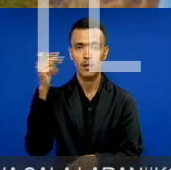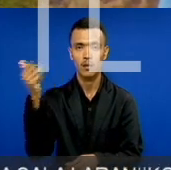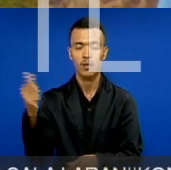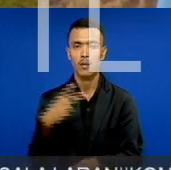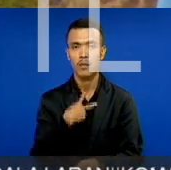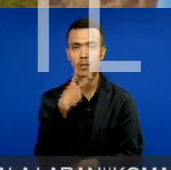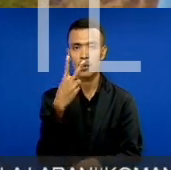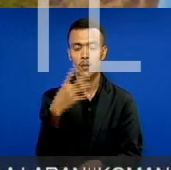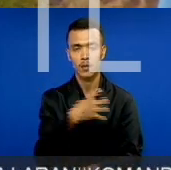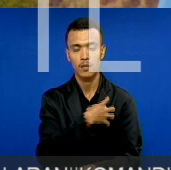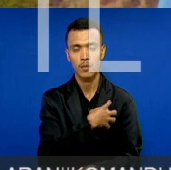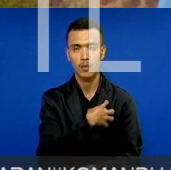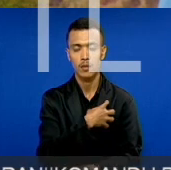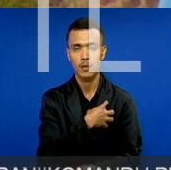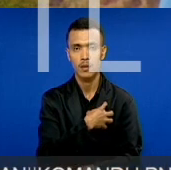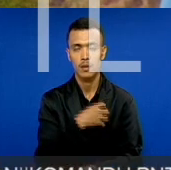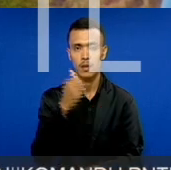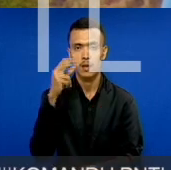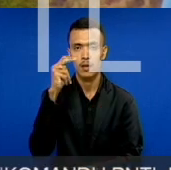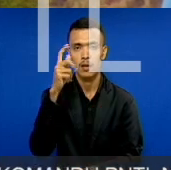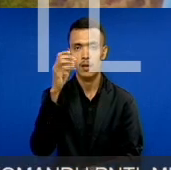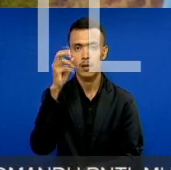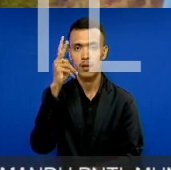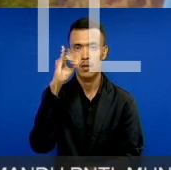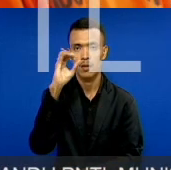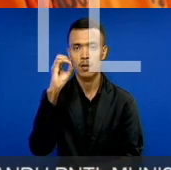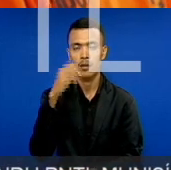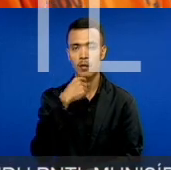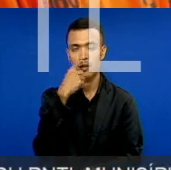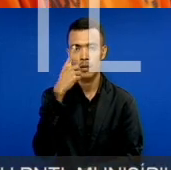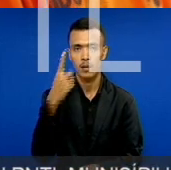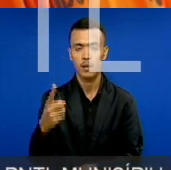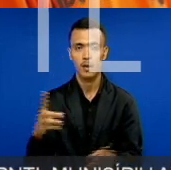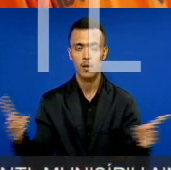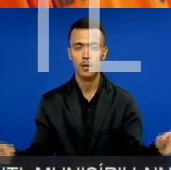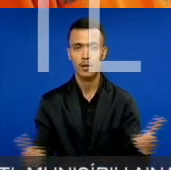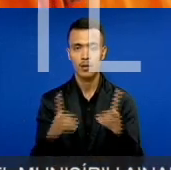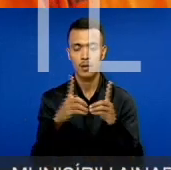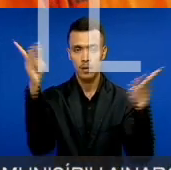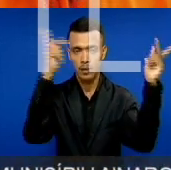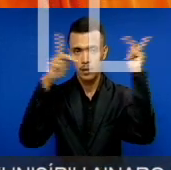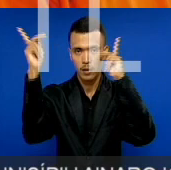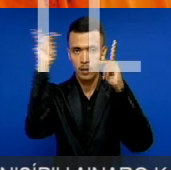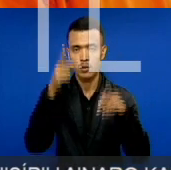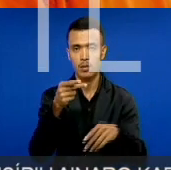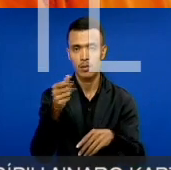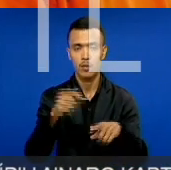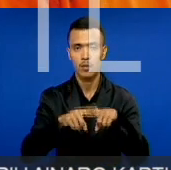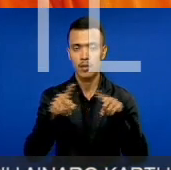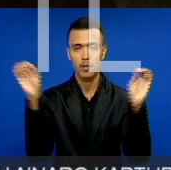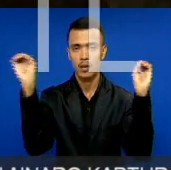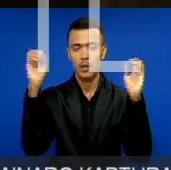Porta-voz PNTL e Superintendente Polícia António da Luz confirma. Mas que acontece caso que Iqbalun, mabila foi impacto